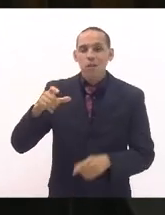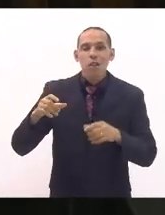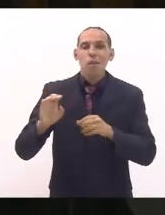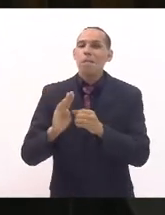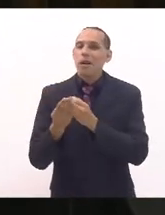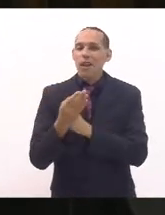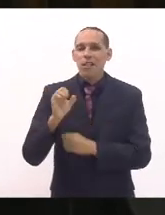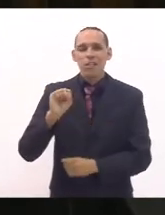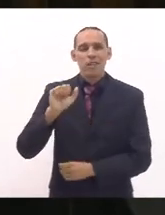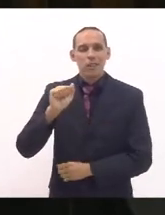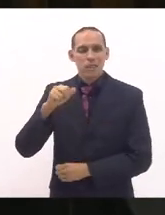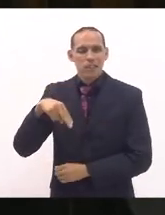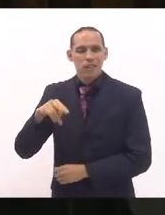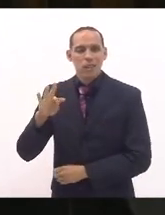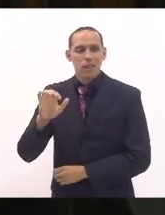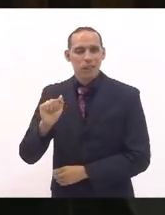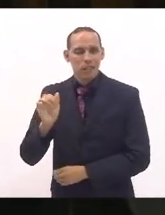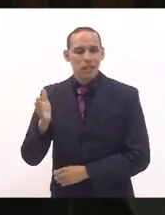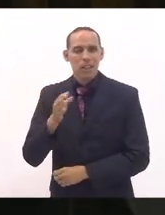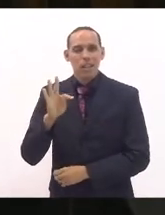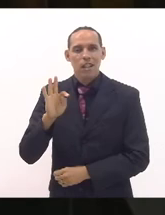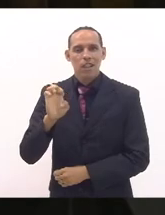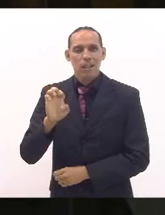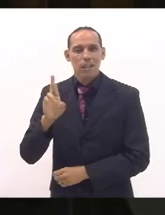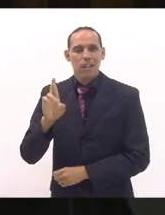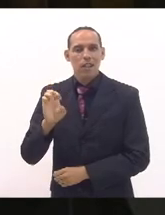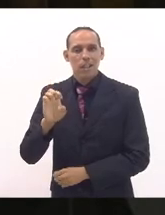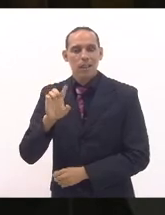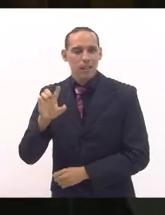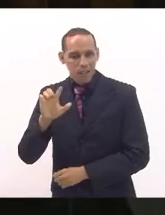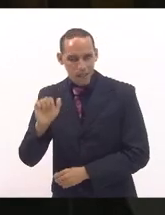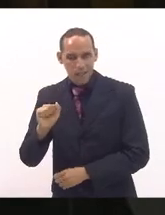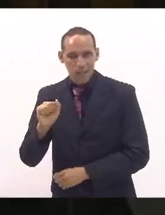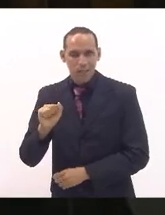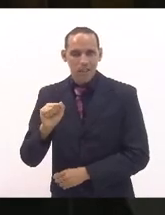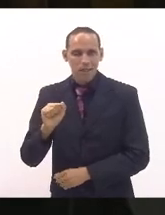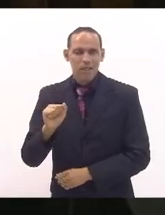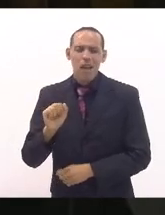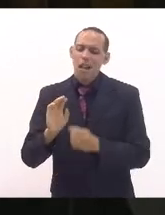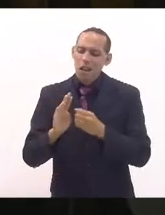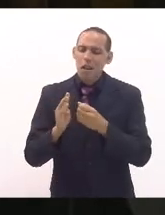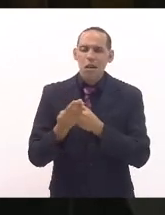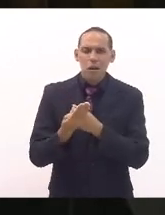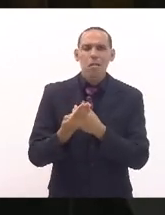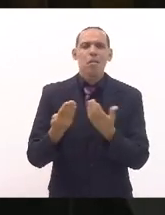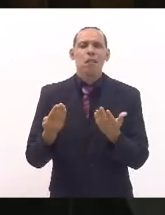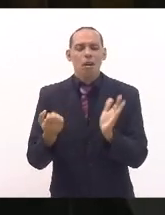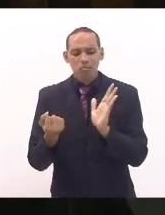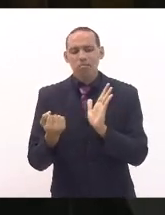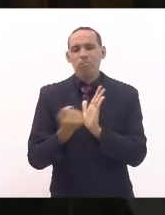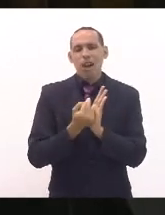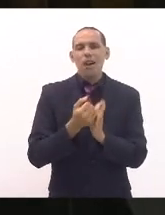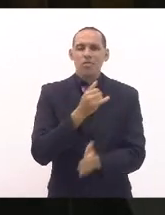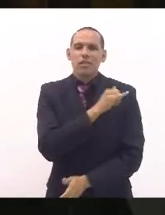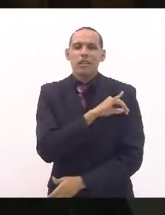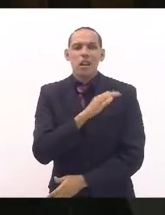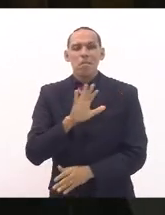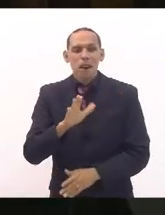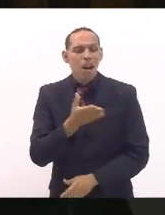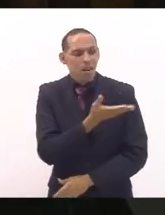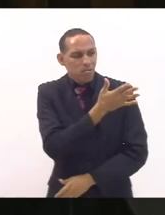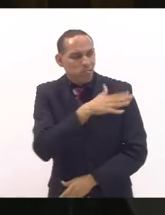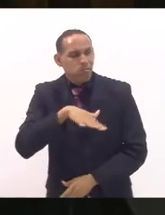fundamental para a nossa cultura, um bairro emblemático, turístico no Rio de Janeiro, e que esses mesmos